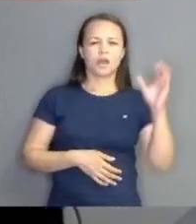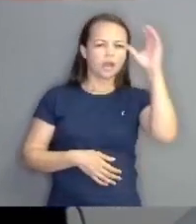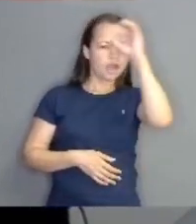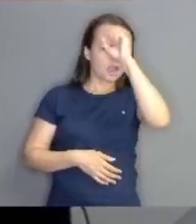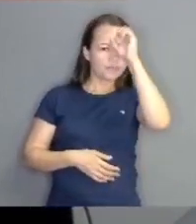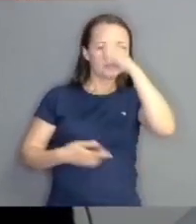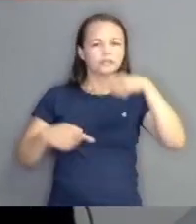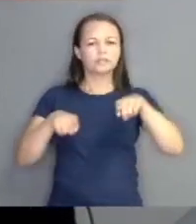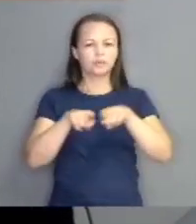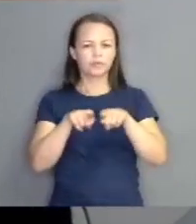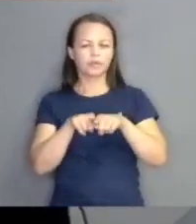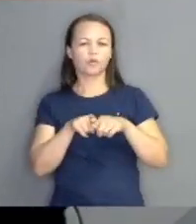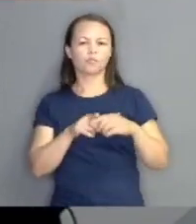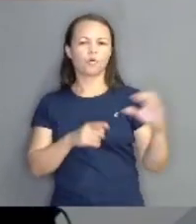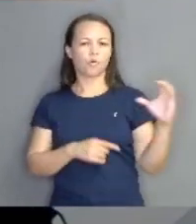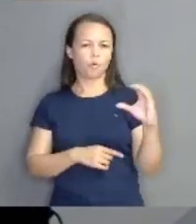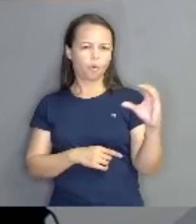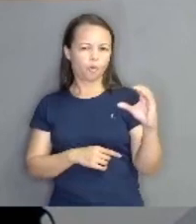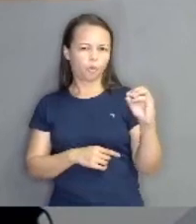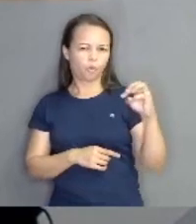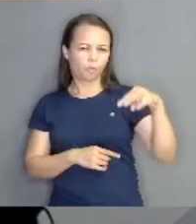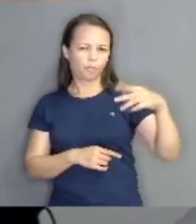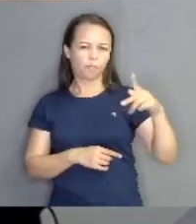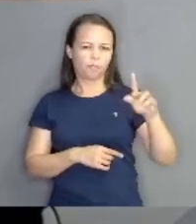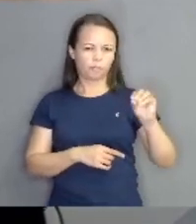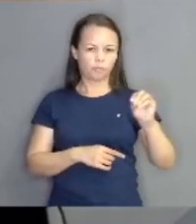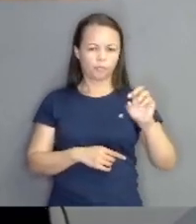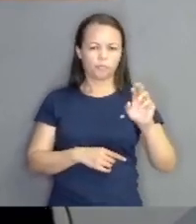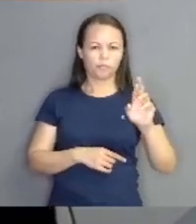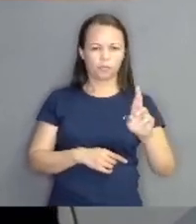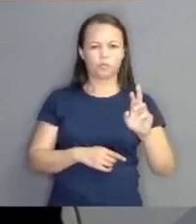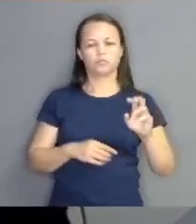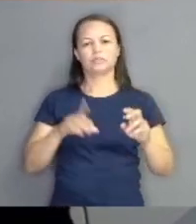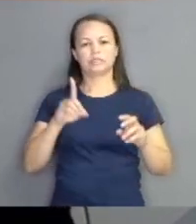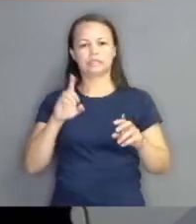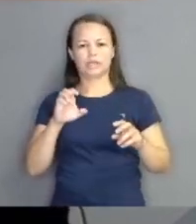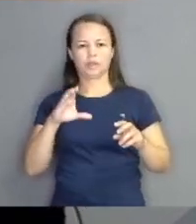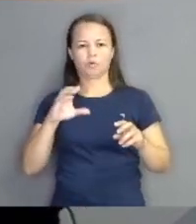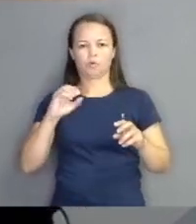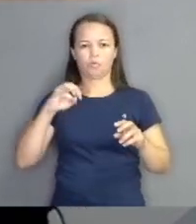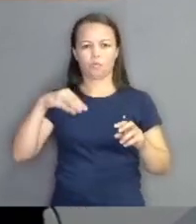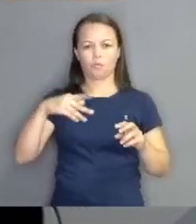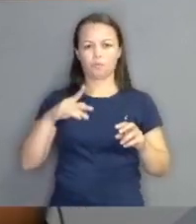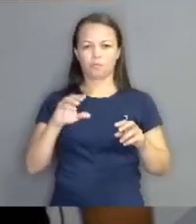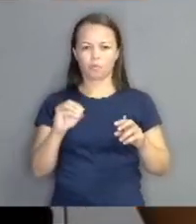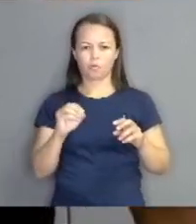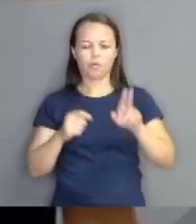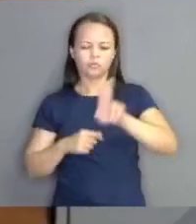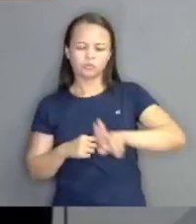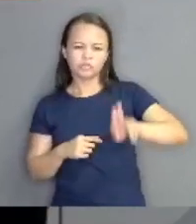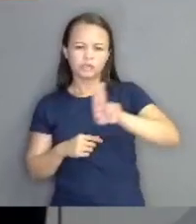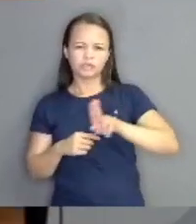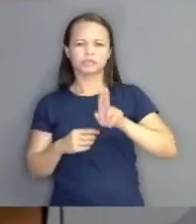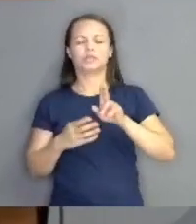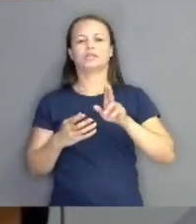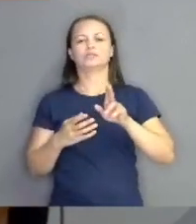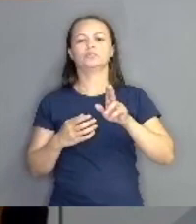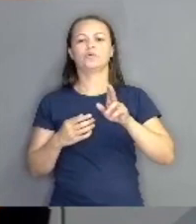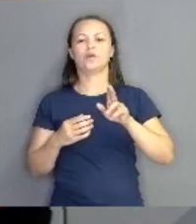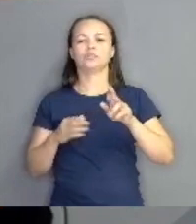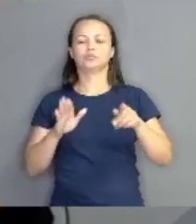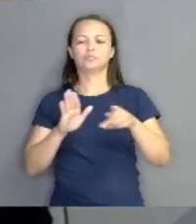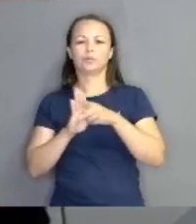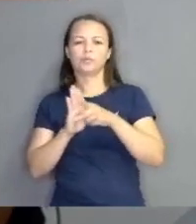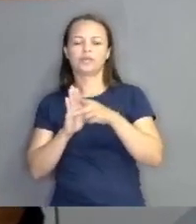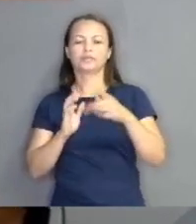e decompor números naturais do sistema de numeração decimal, utilizando as propriedades multiplicativas